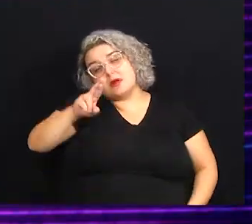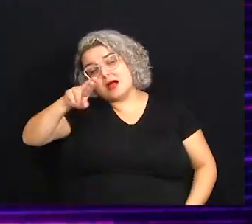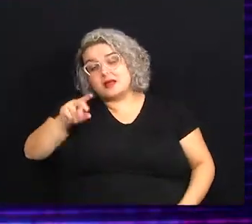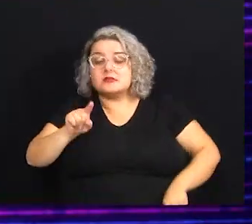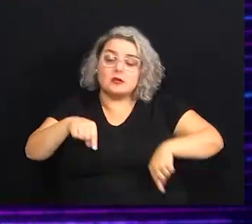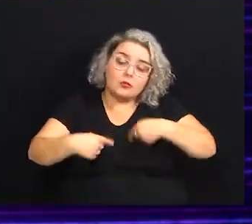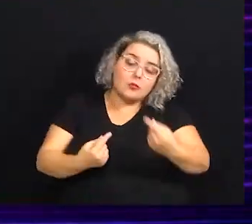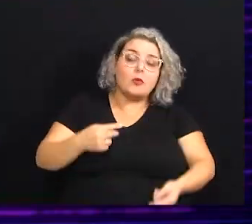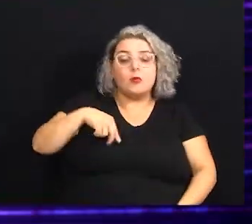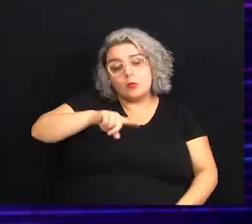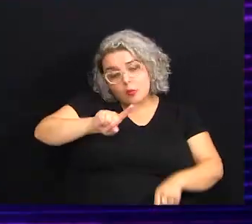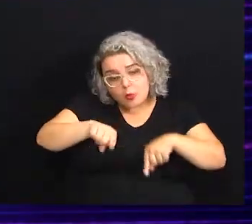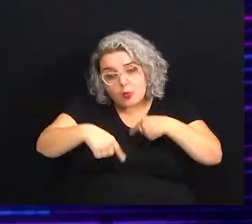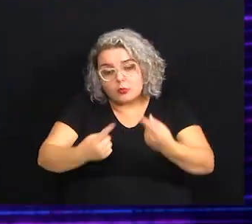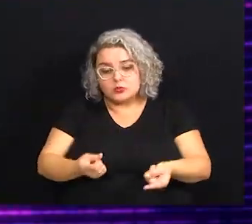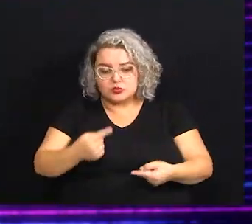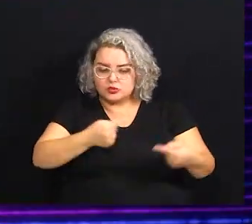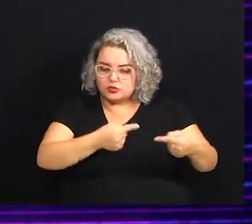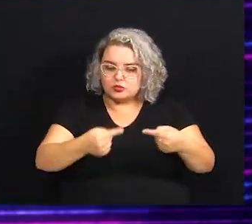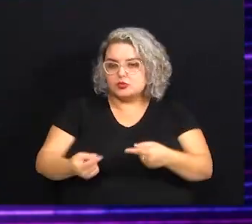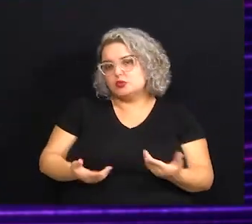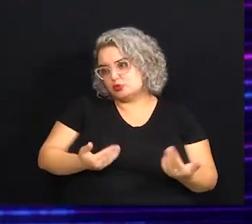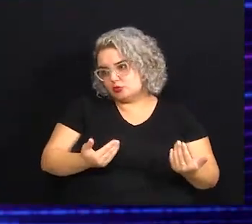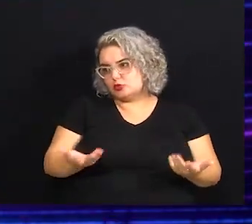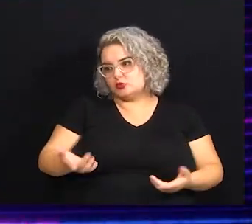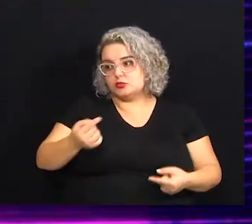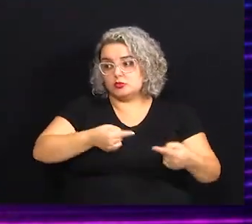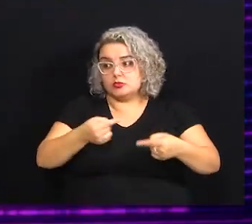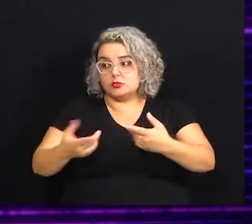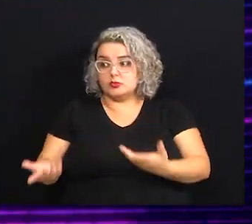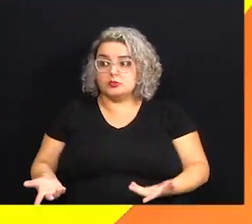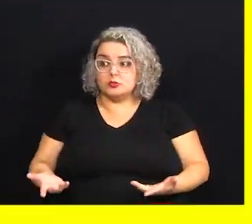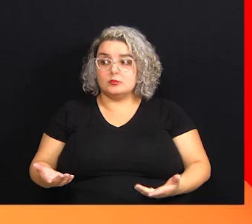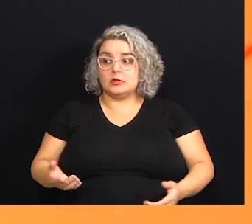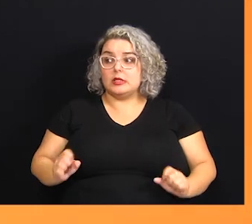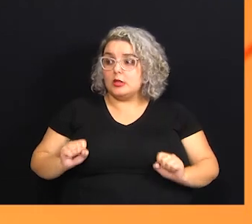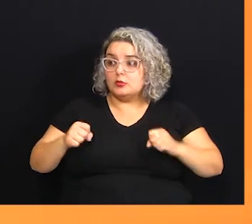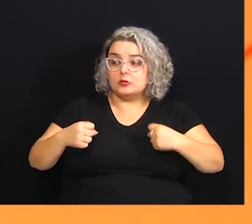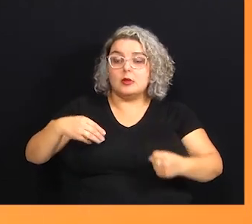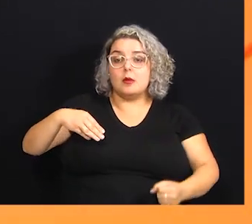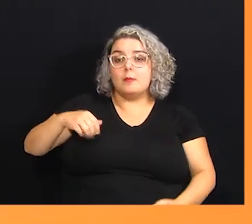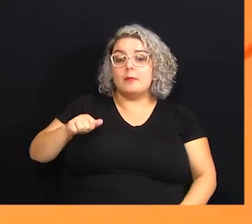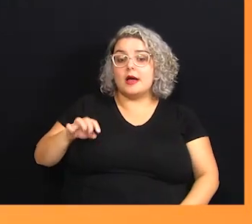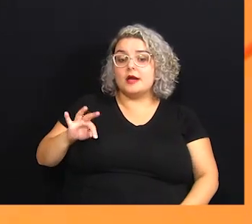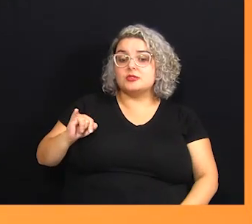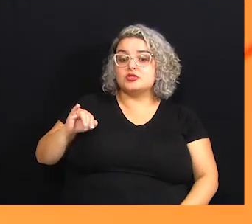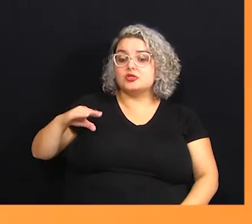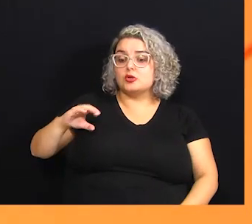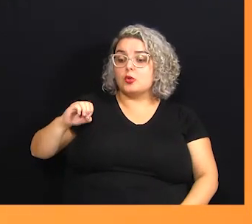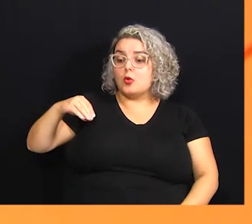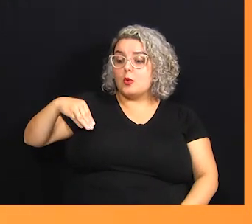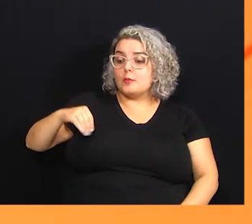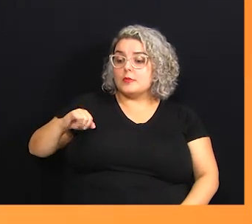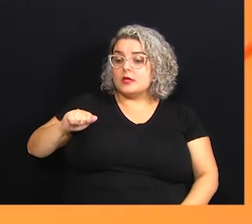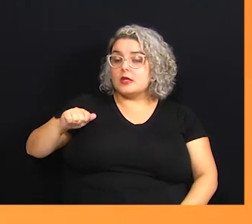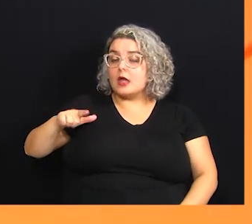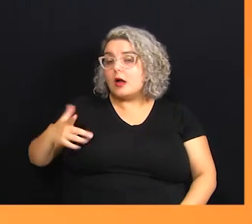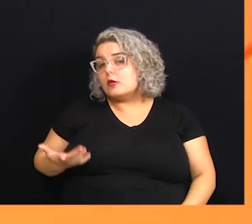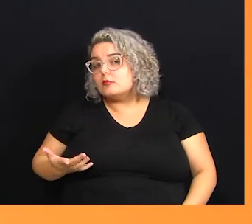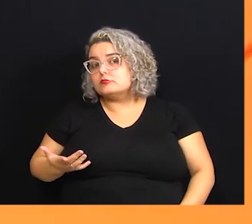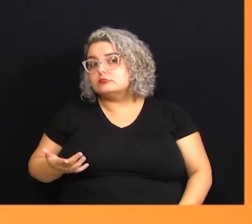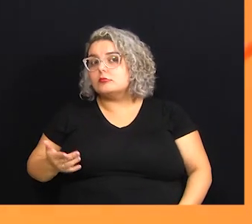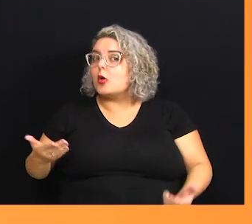outro tornaram-se discussões jovens, como por exemplo a discussão pela luta antimanicomial, algo que já aconteceu, não é recorrente que se veja